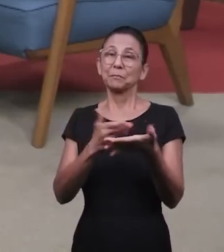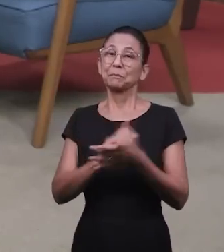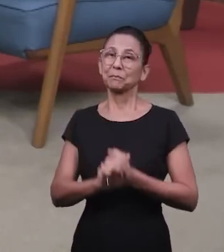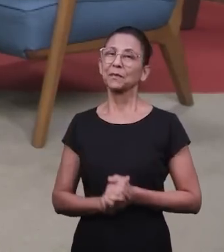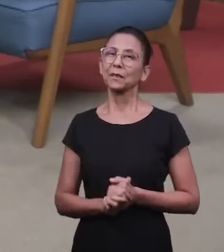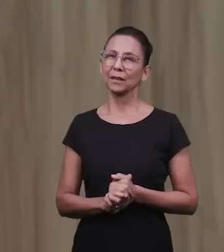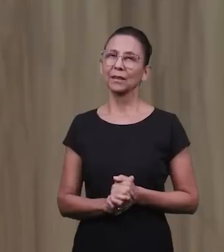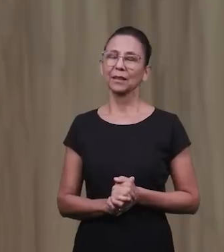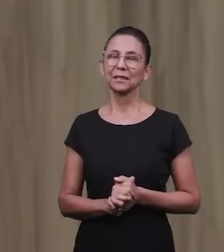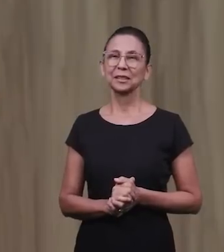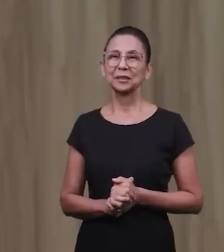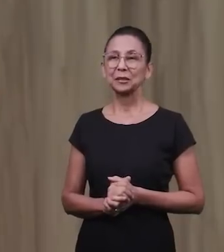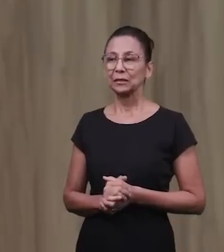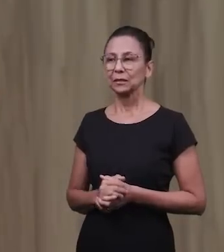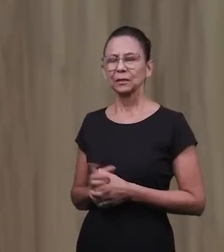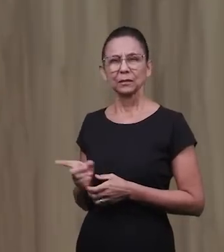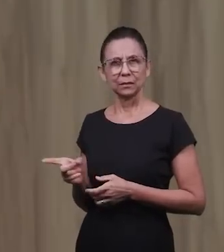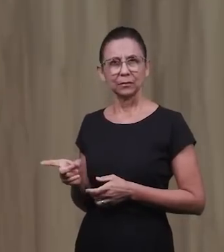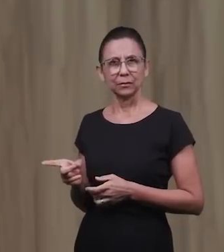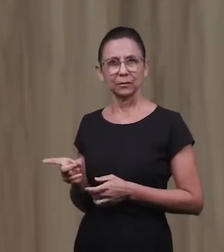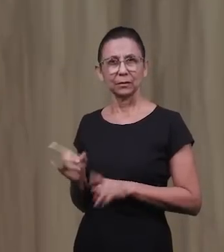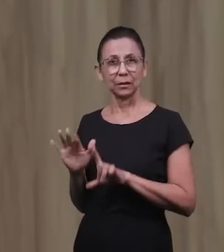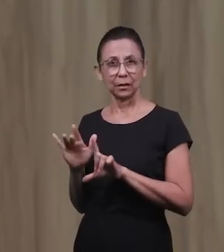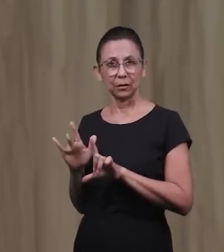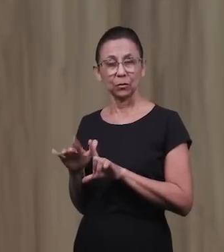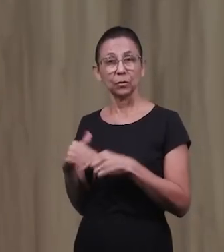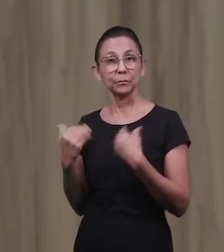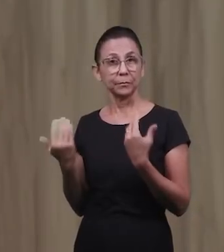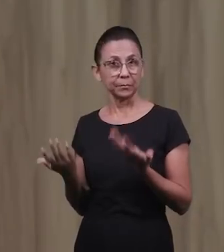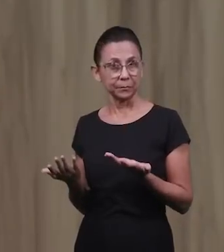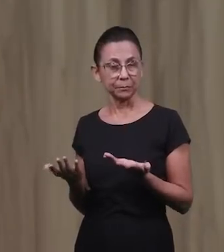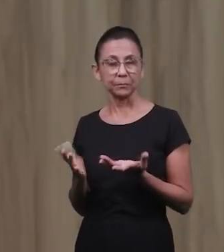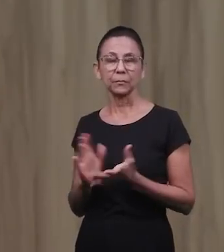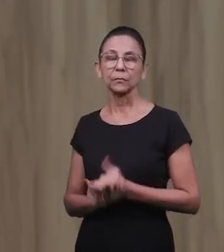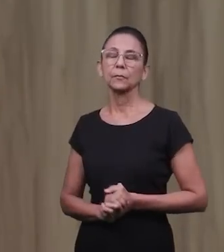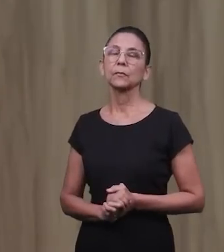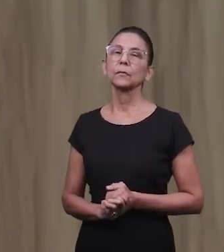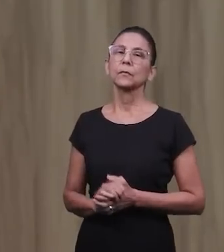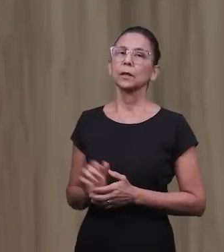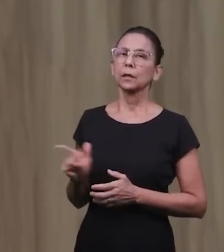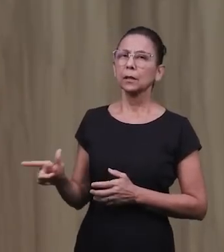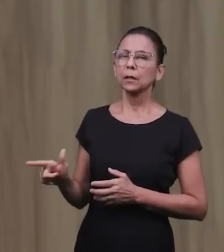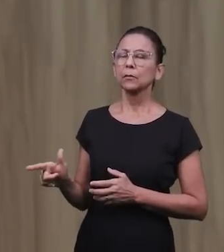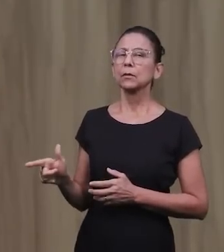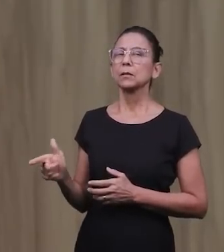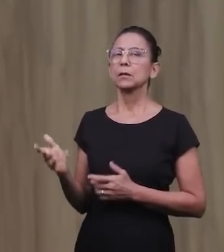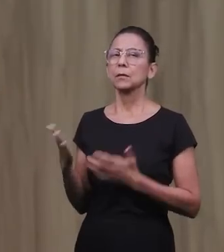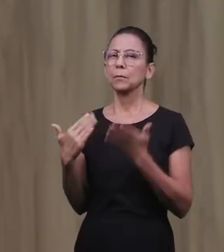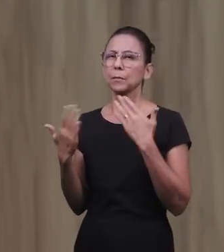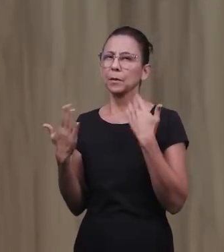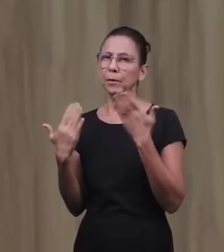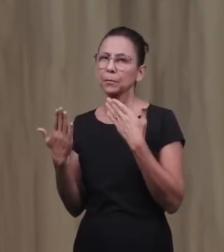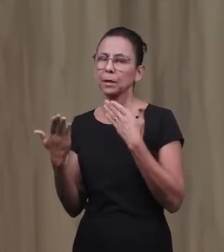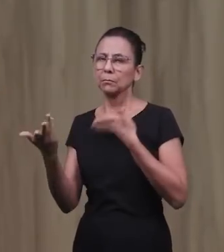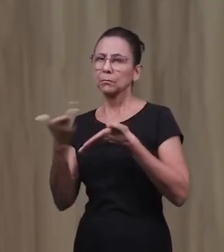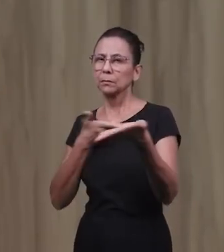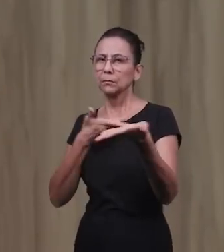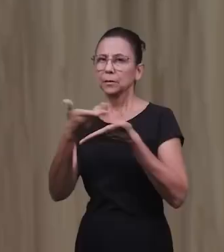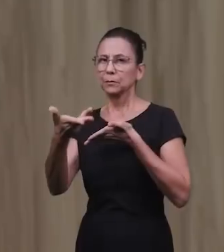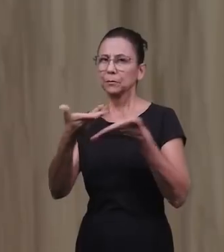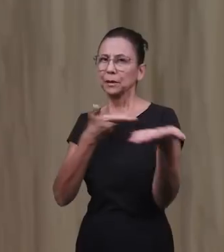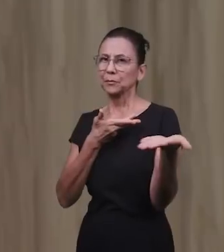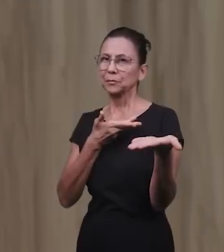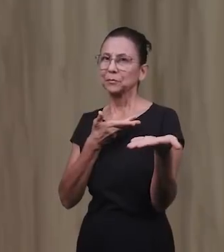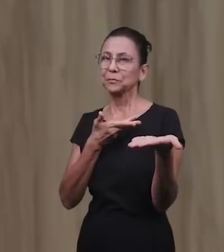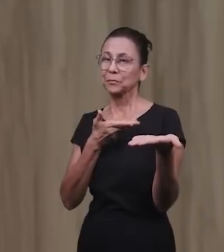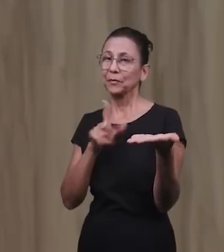é uma bênção. E você está vendo aí esse QR Code que está aparecendo, e através dele você conversa com a gente, você fala com a gente, você interage